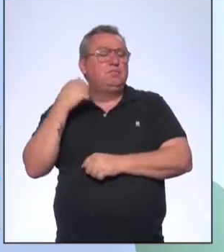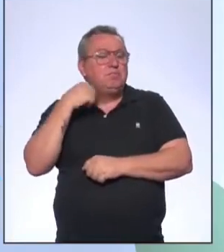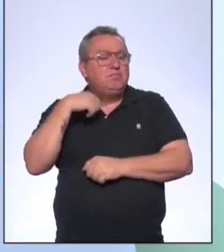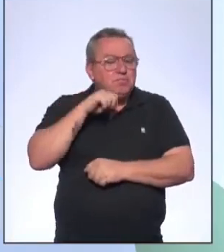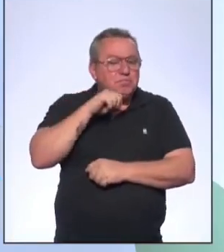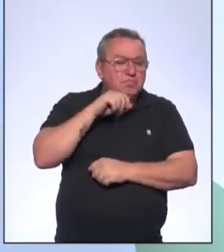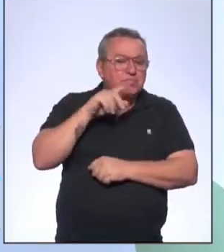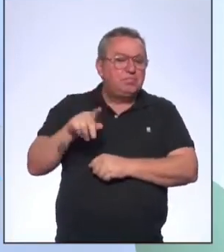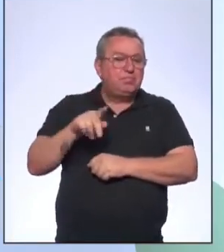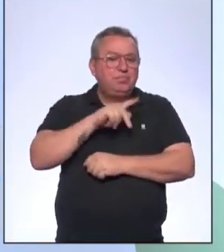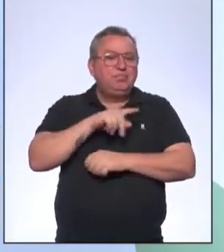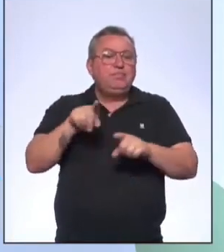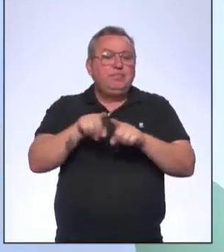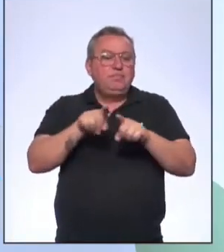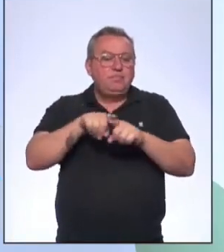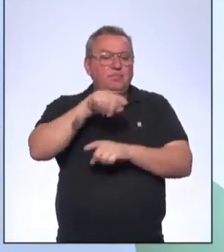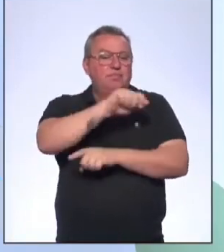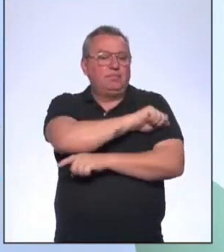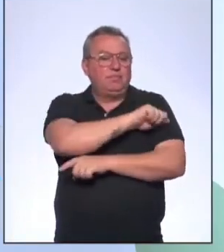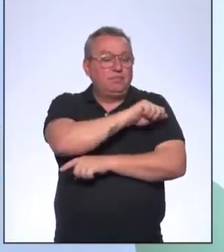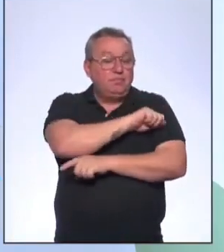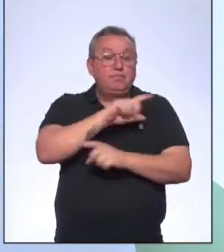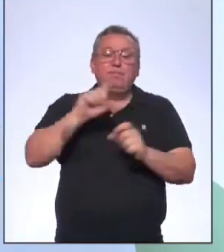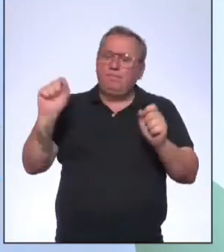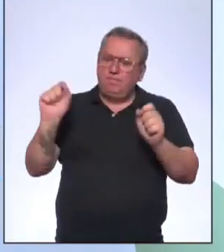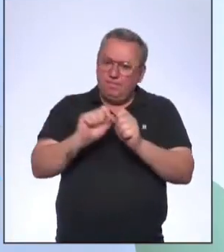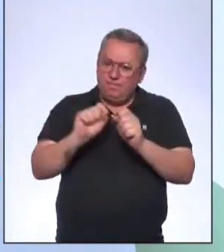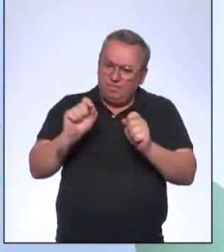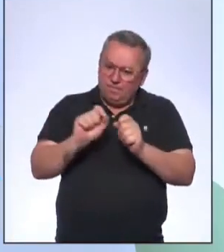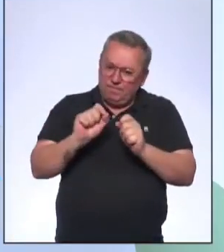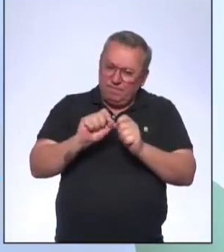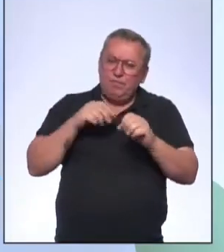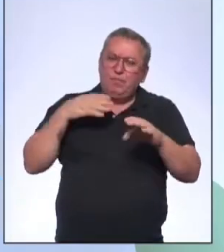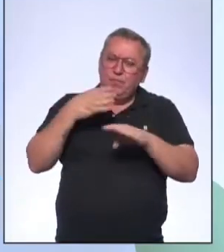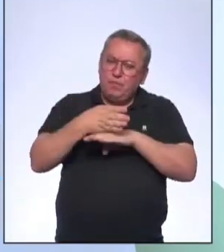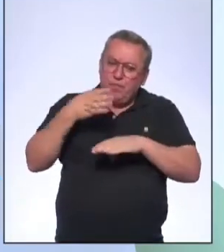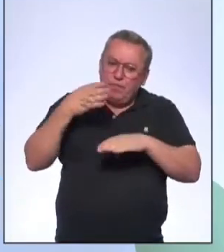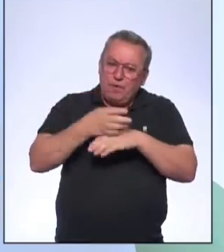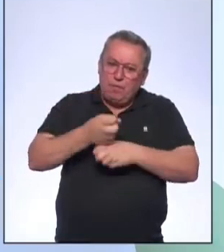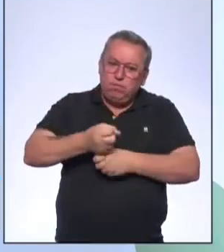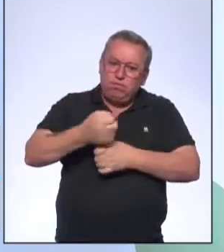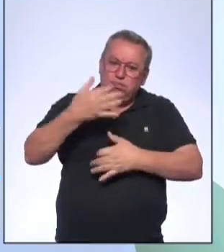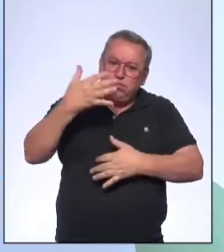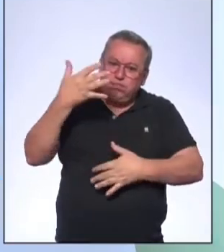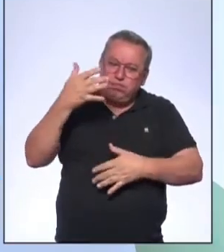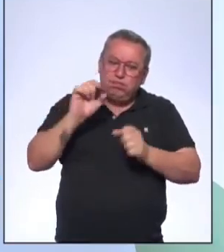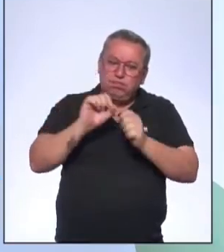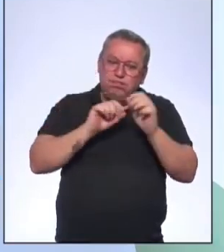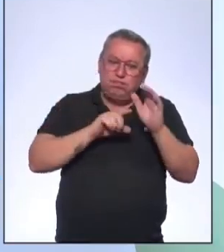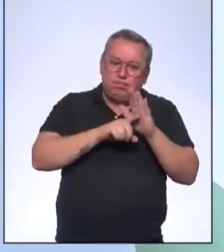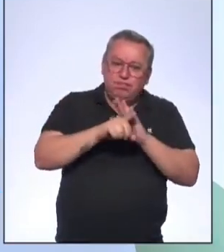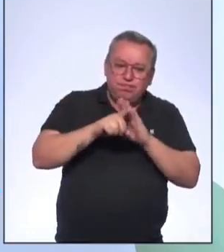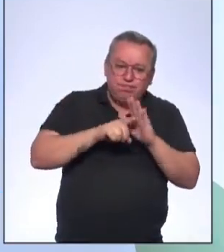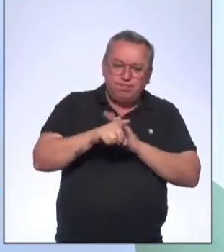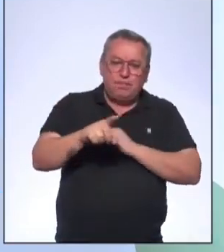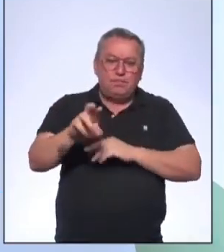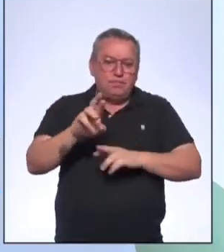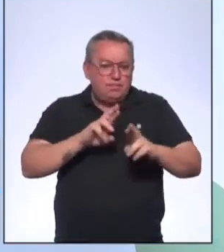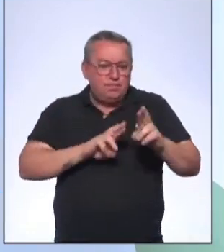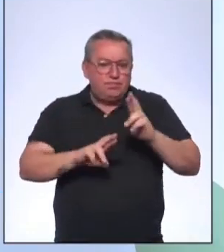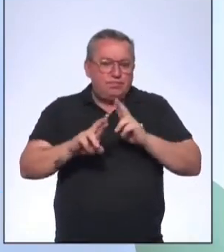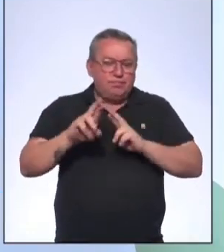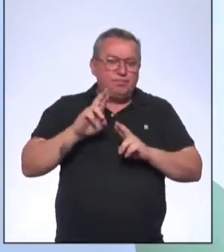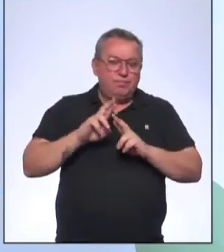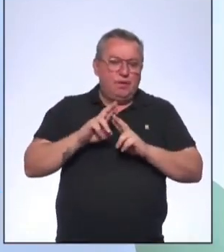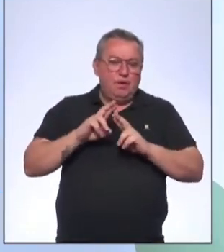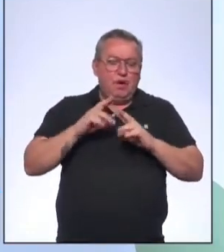gente. Alunos, façam a interação, eu estarei acompanhando. Façam as perguntas de vocês, que na medida do possível a gente vai tentar